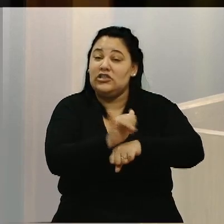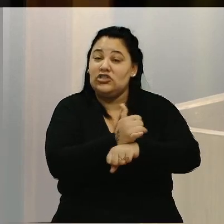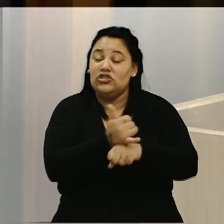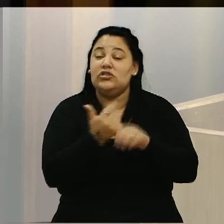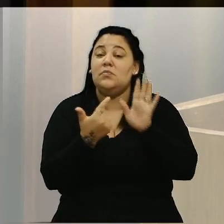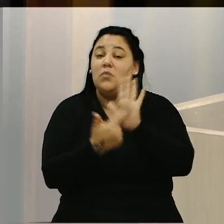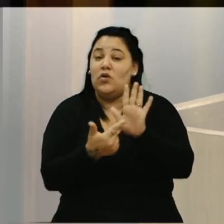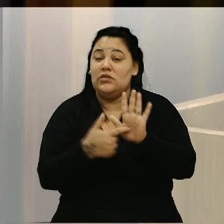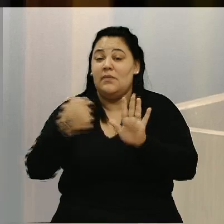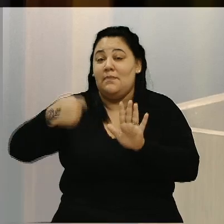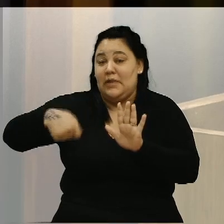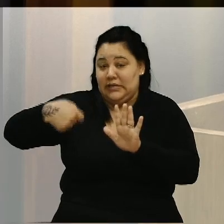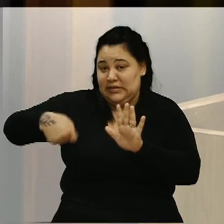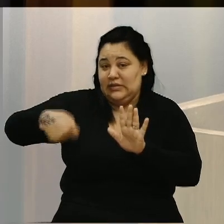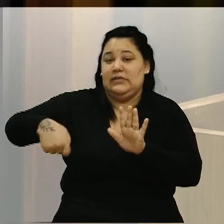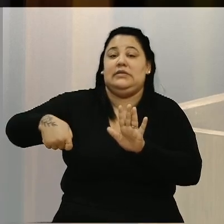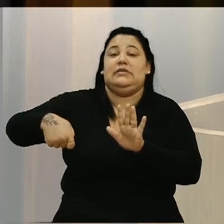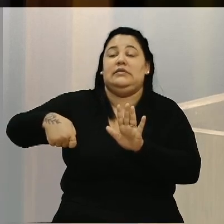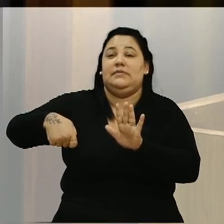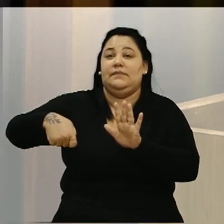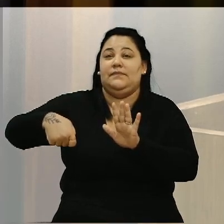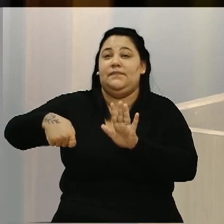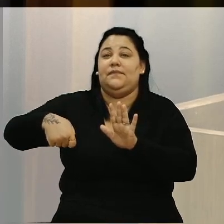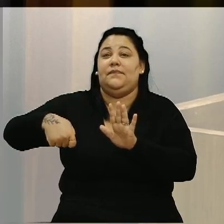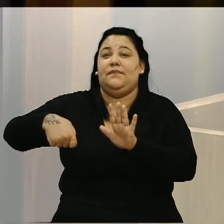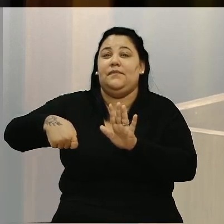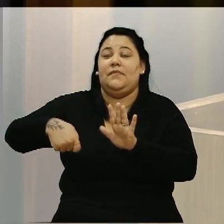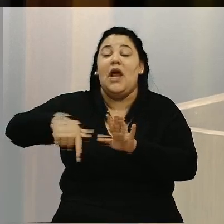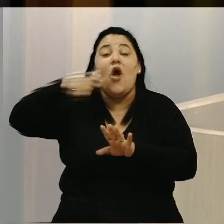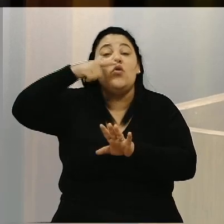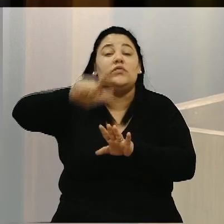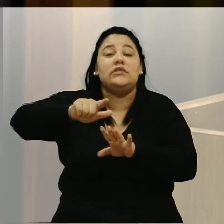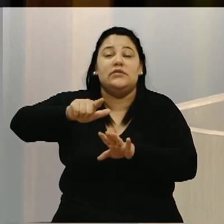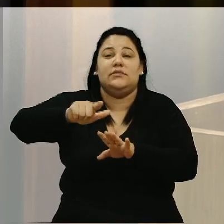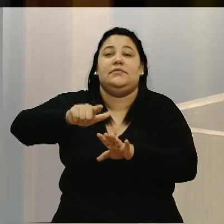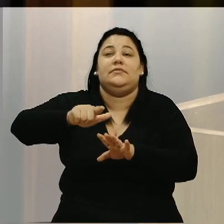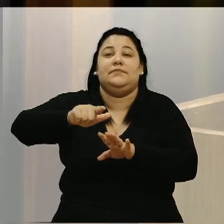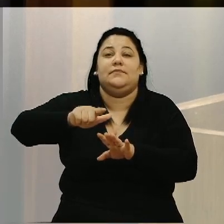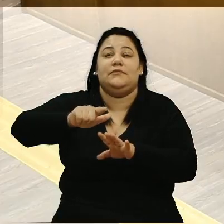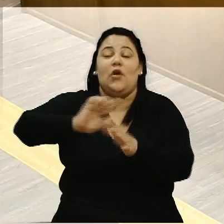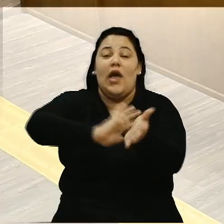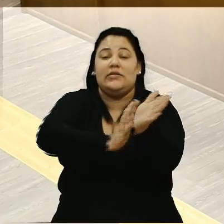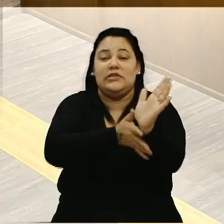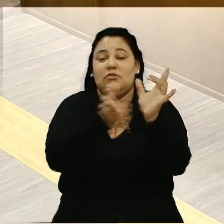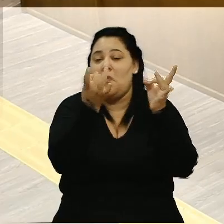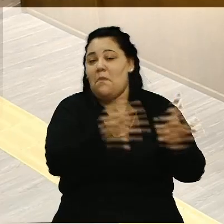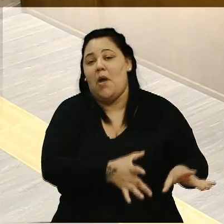necessárias para que a gente consiga vencer o racismo. Muito obrigada.